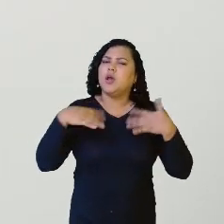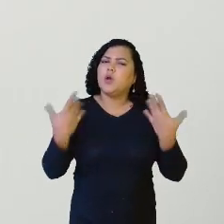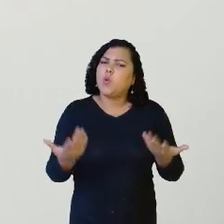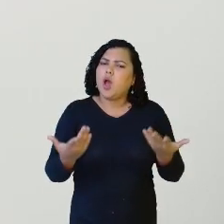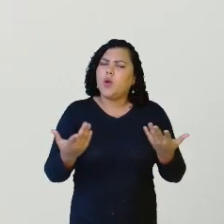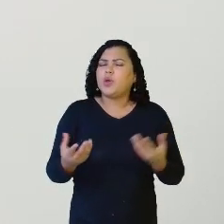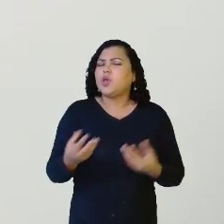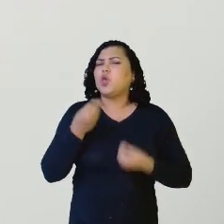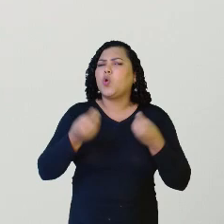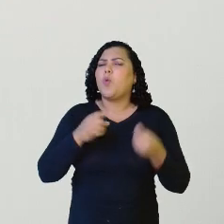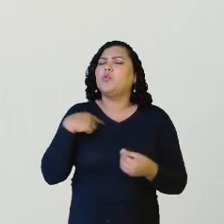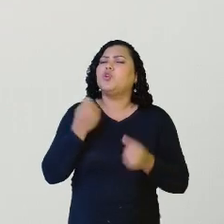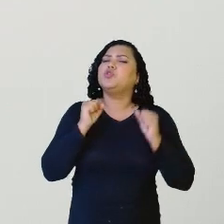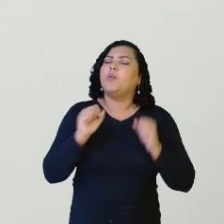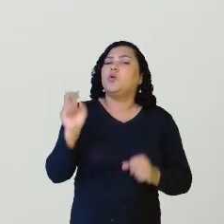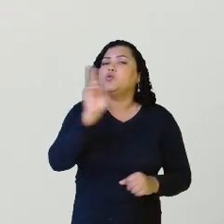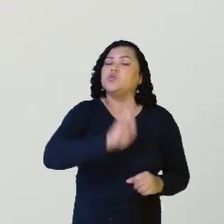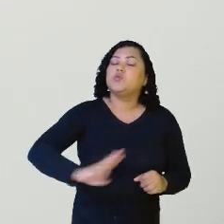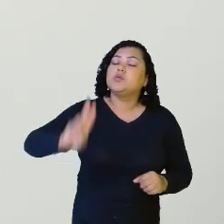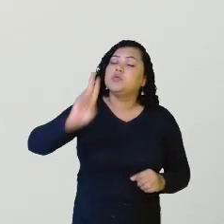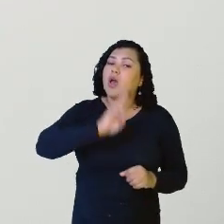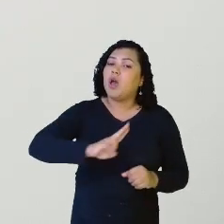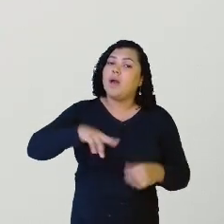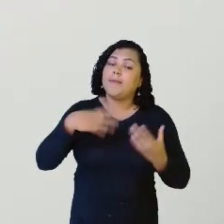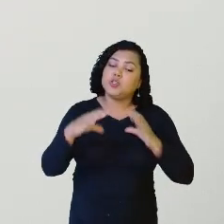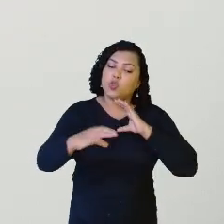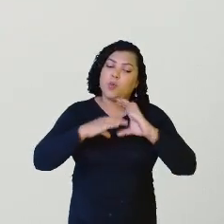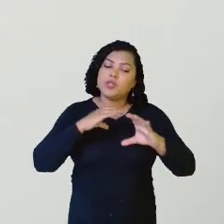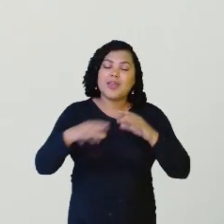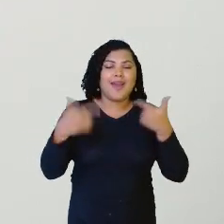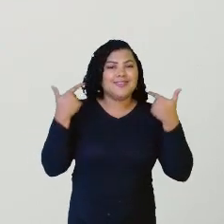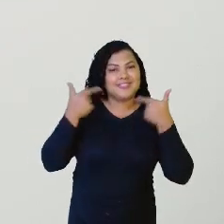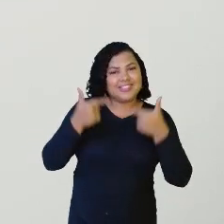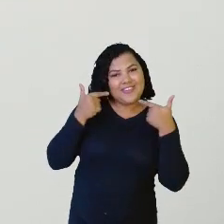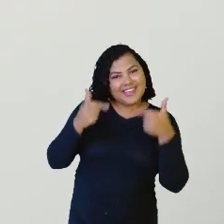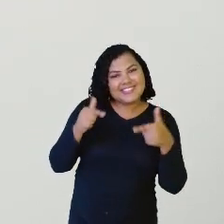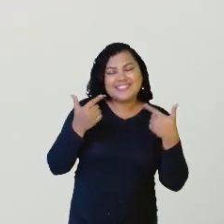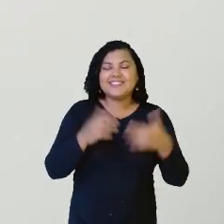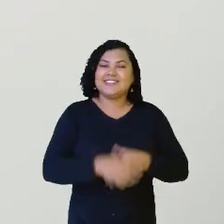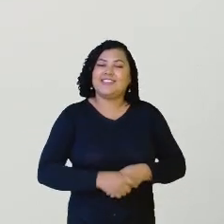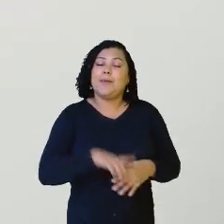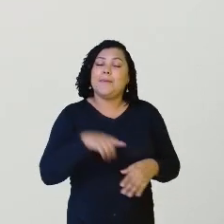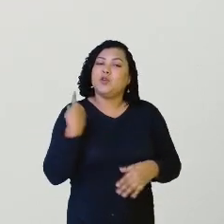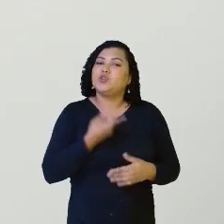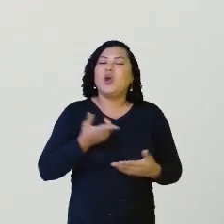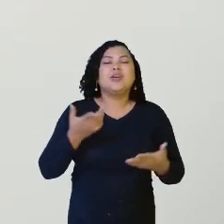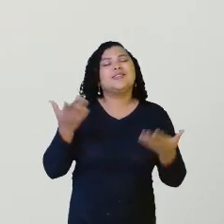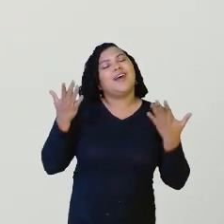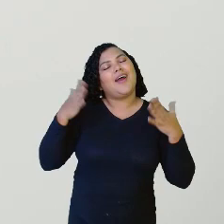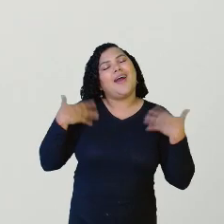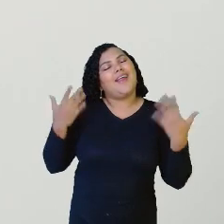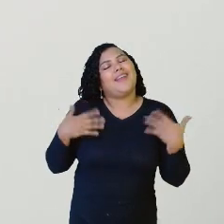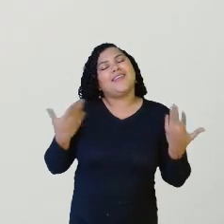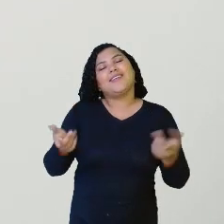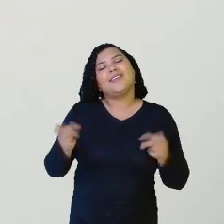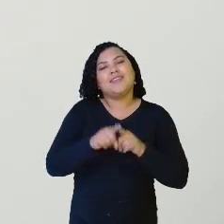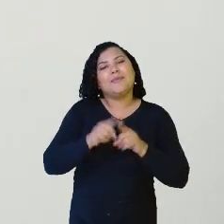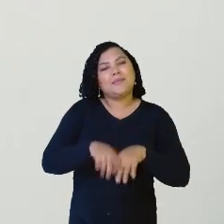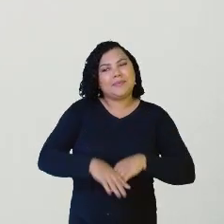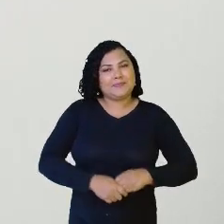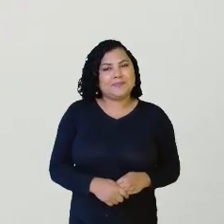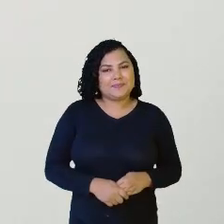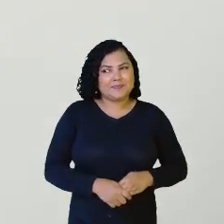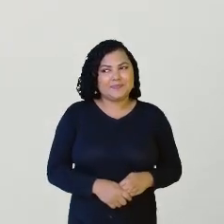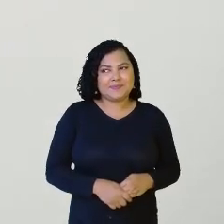e de que forma a gente pode usar esses meios de comunicação para nos divertirmos, para o nosso lazer, os nossos momentos de